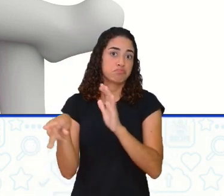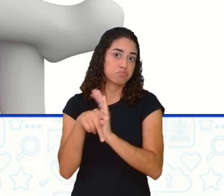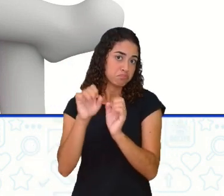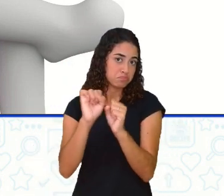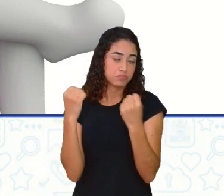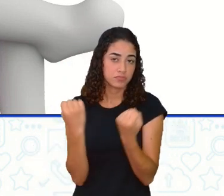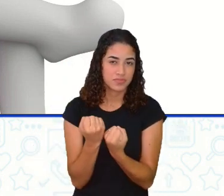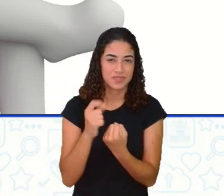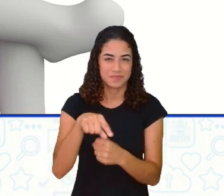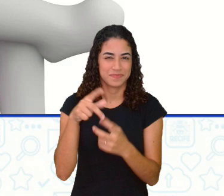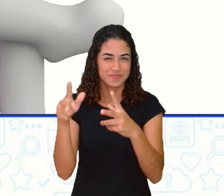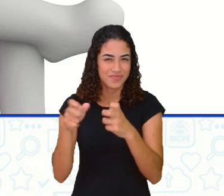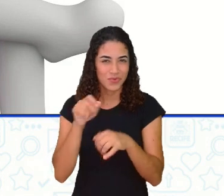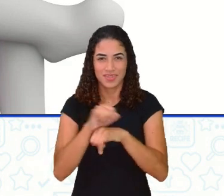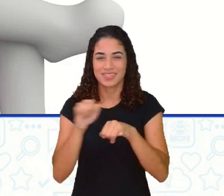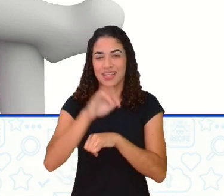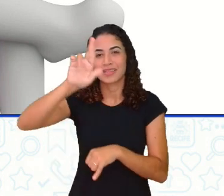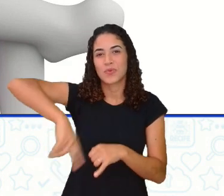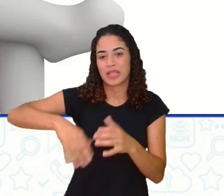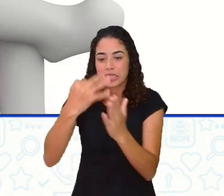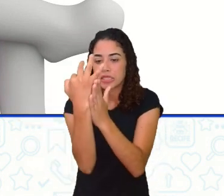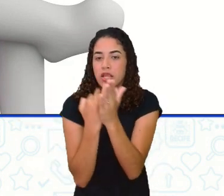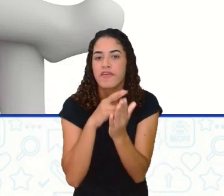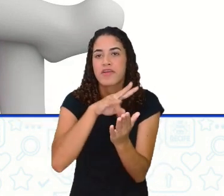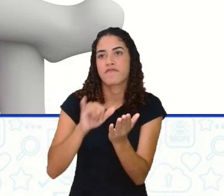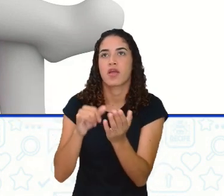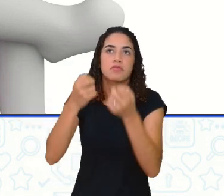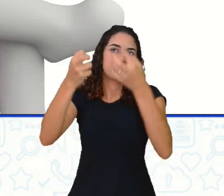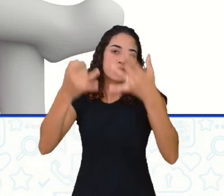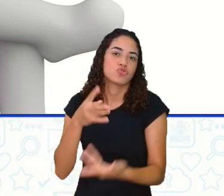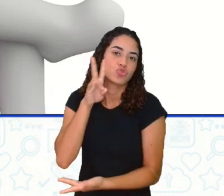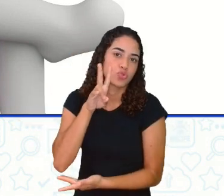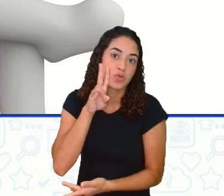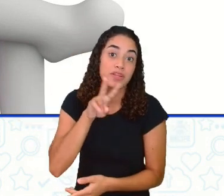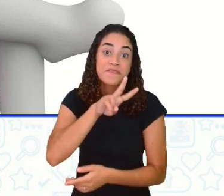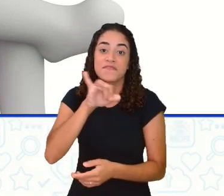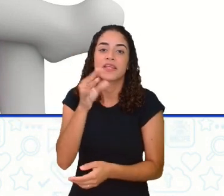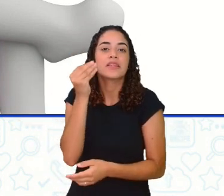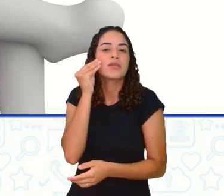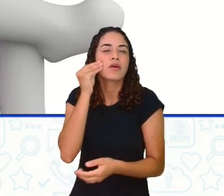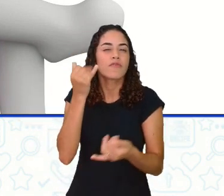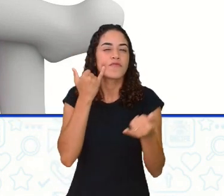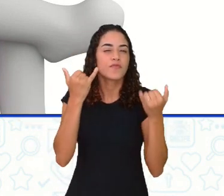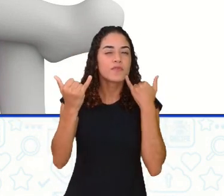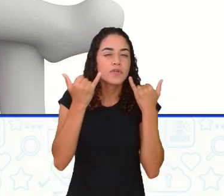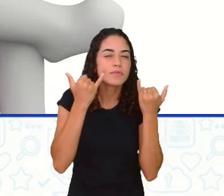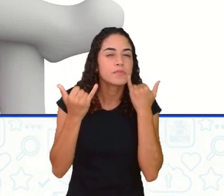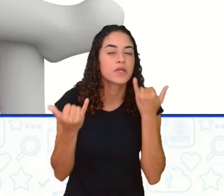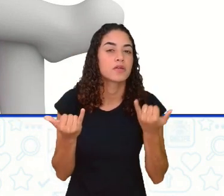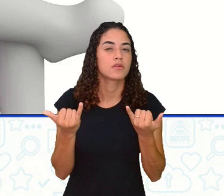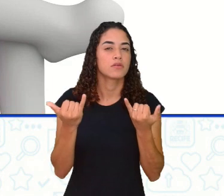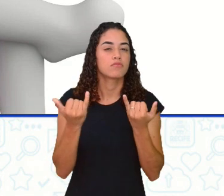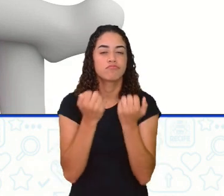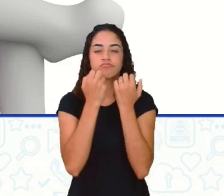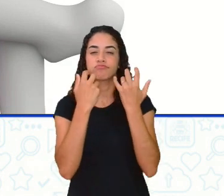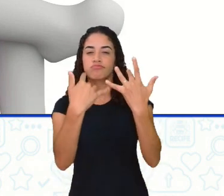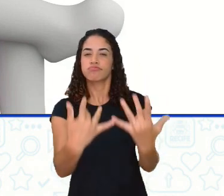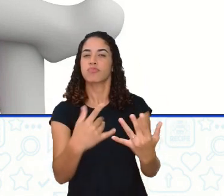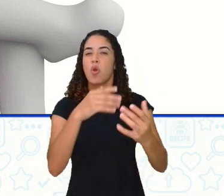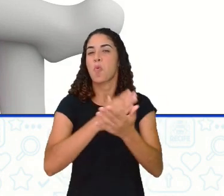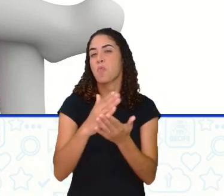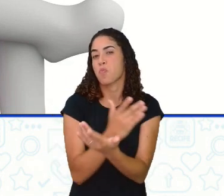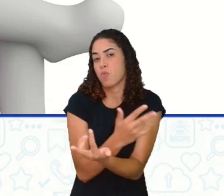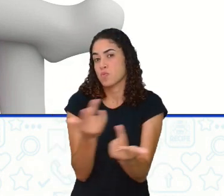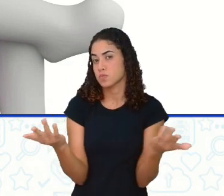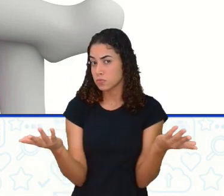é um texto que vai tentar contar para a gente uma história. Ela vai tentar informar o público leitor de